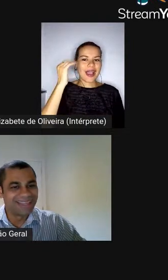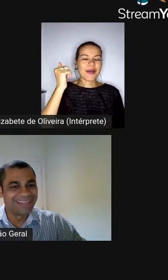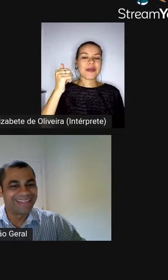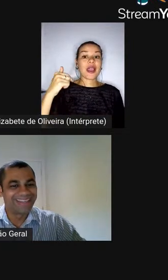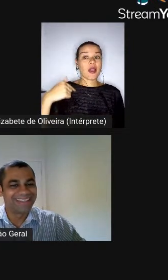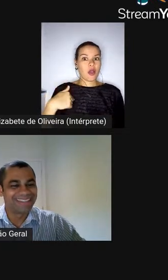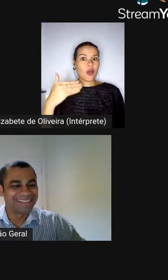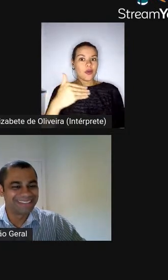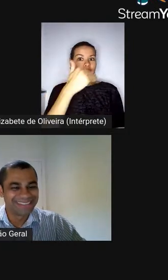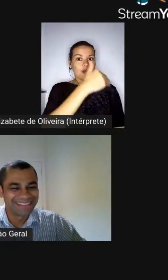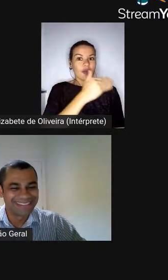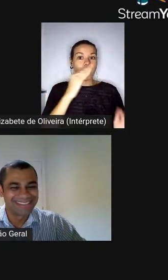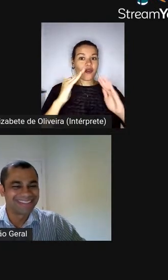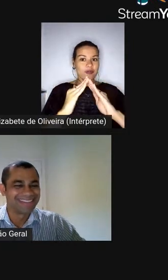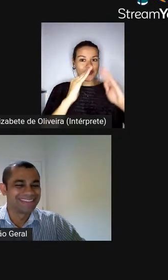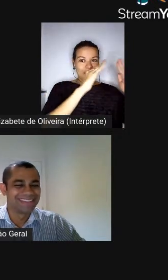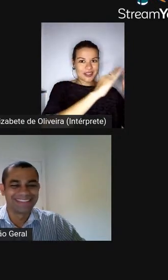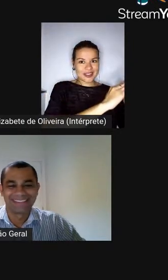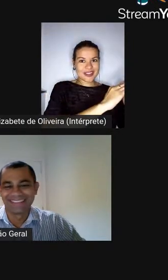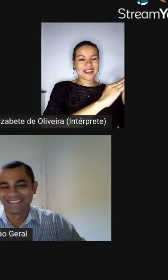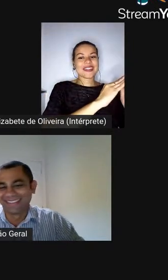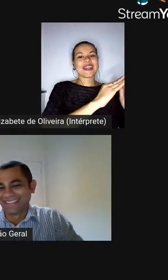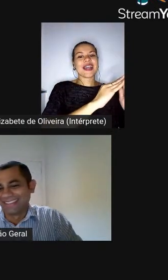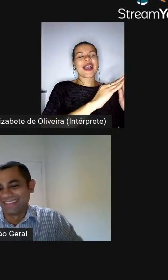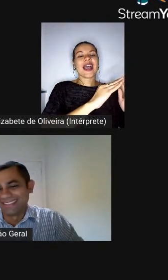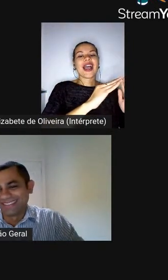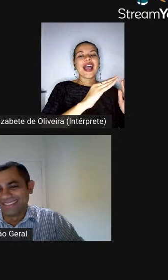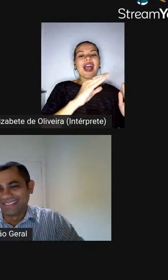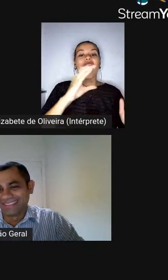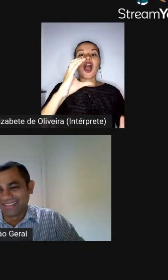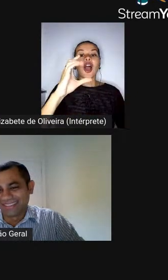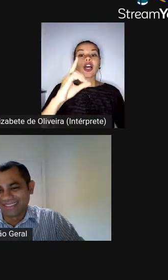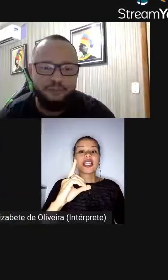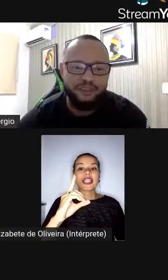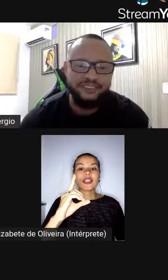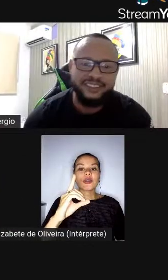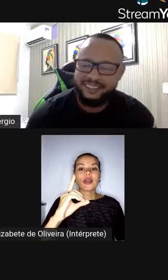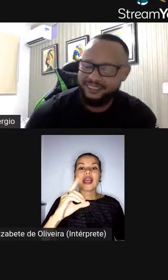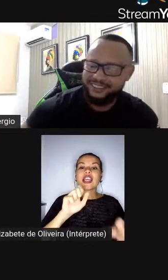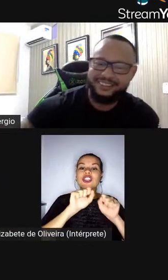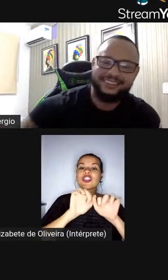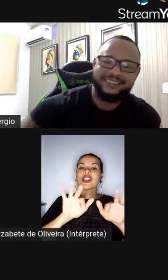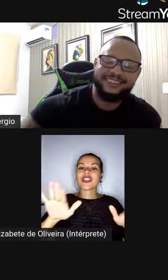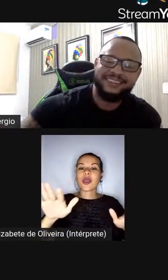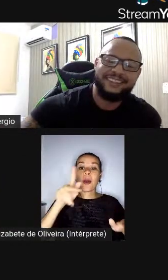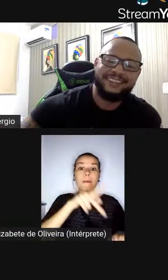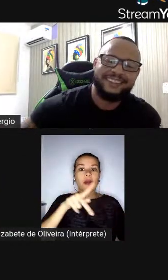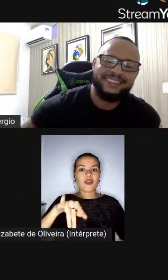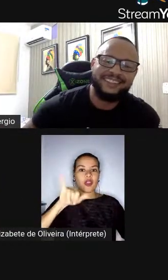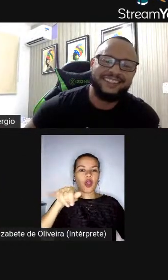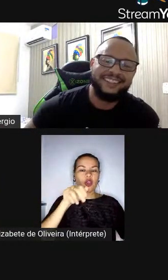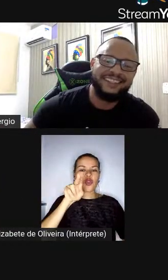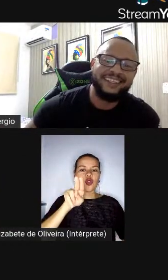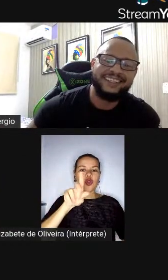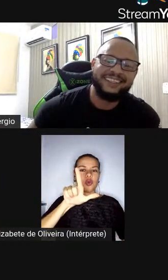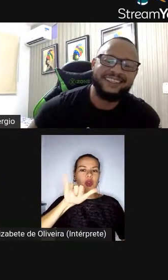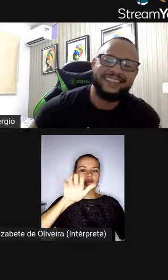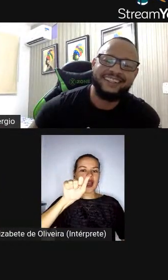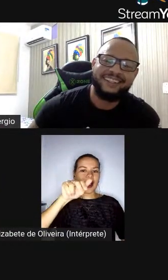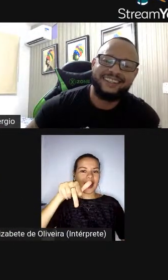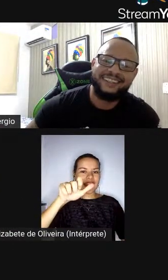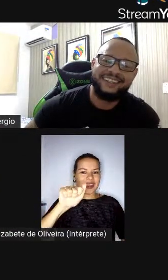a professora diz a coordenadora de extensão professora Juliana país agora falando para vocês boa noite